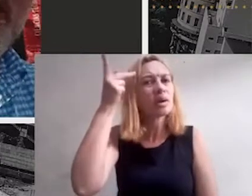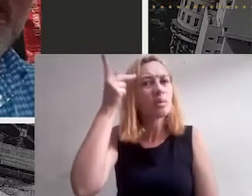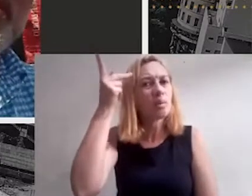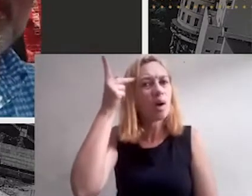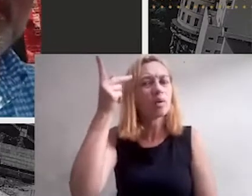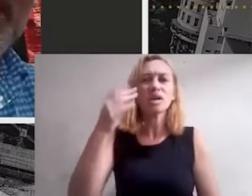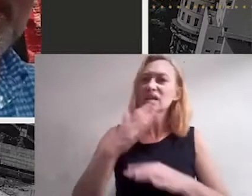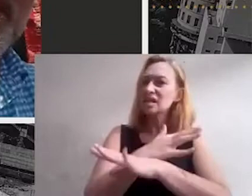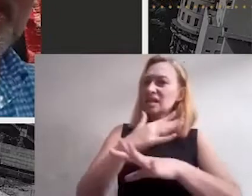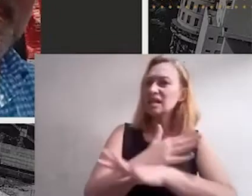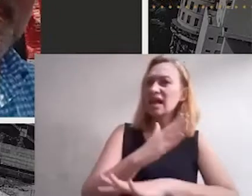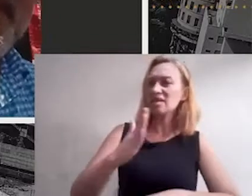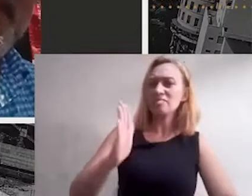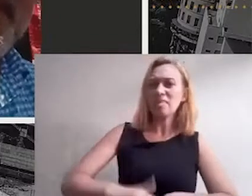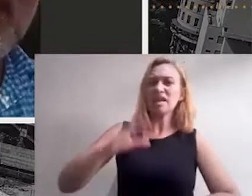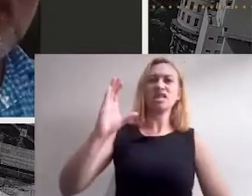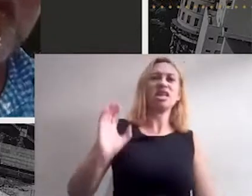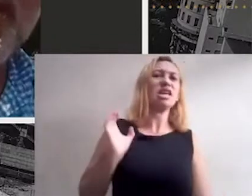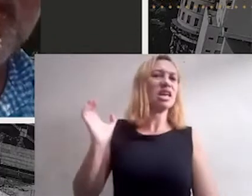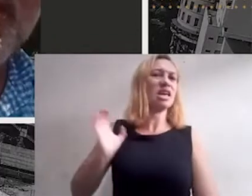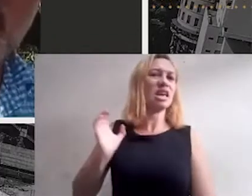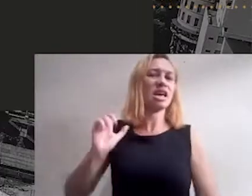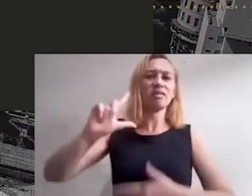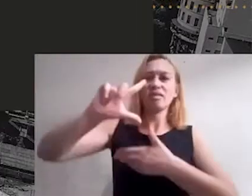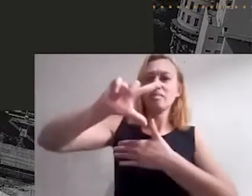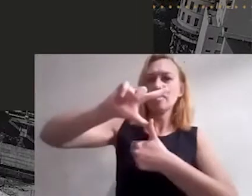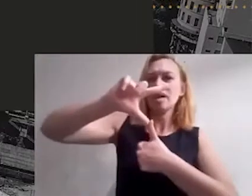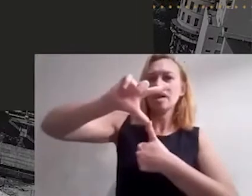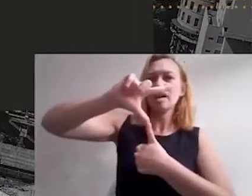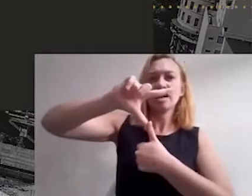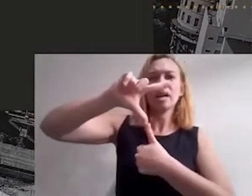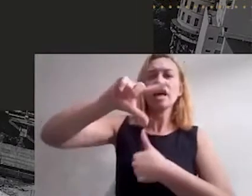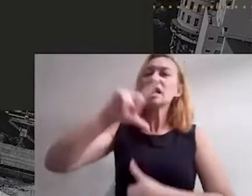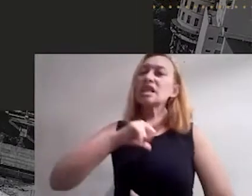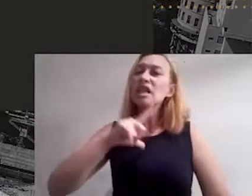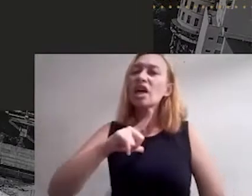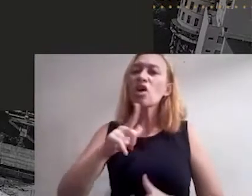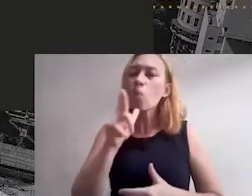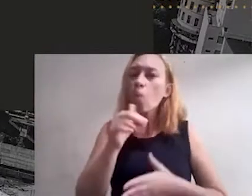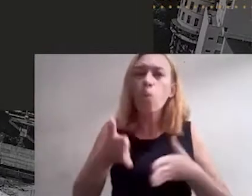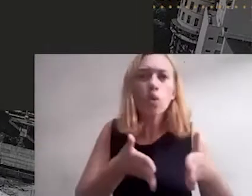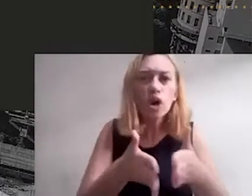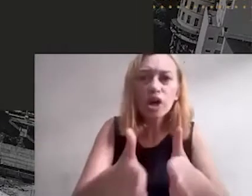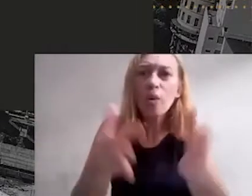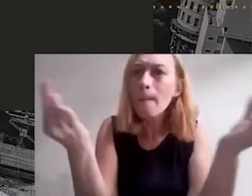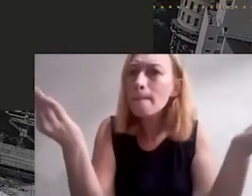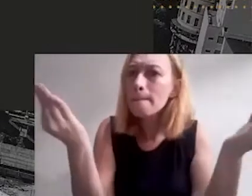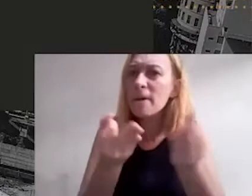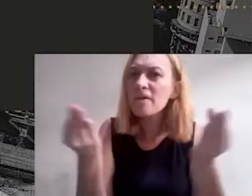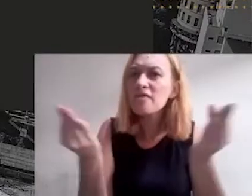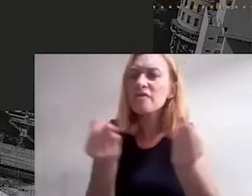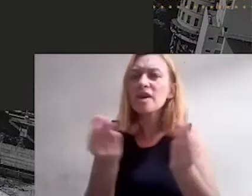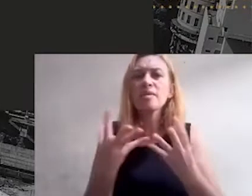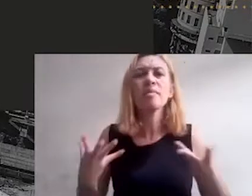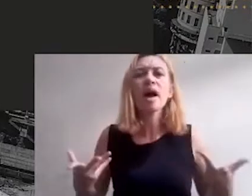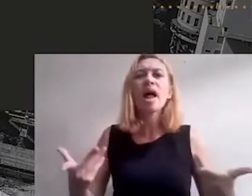América Latina, né, ter um rio fétido como esse, fonte de Carapanã, Pernilongo,